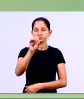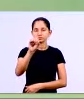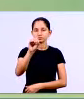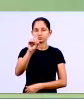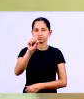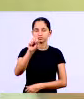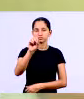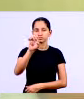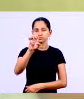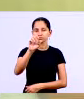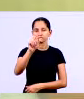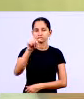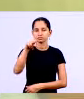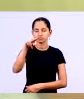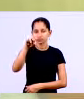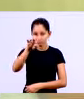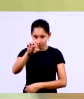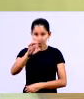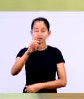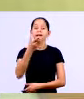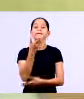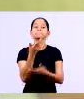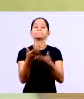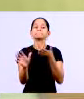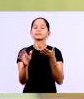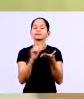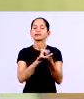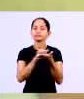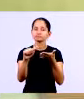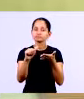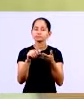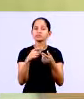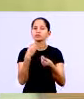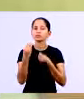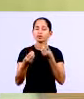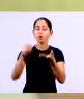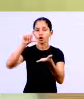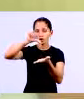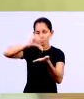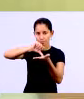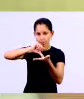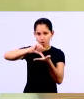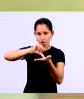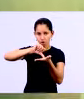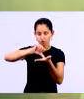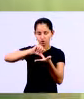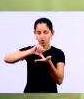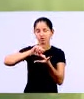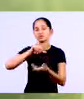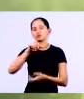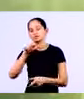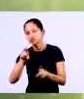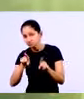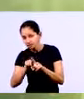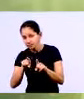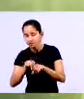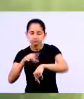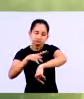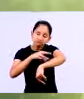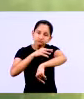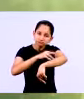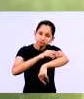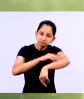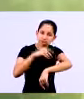ela quer saber com relação à perda do acento diferencial em polo e pelo. O polo e o pelo, eles